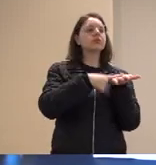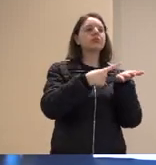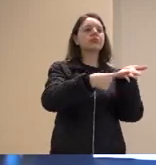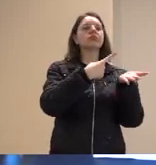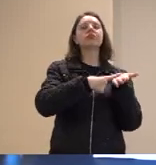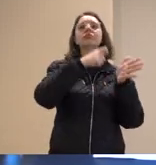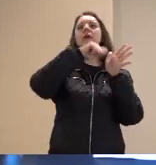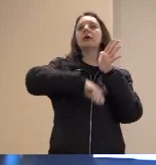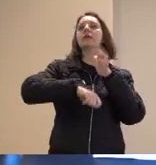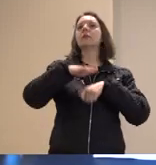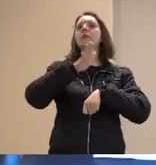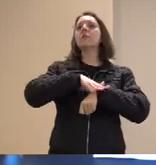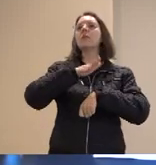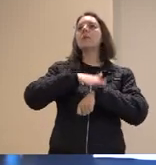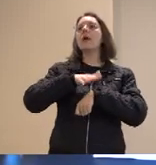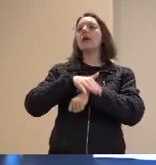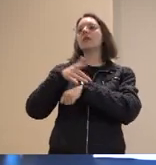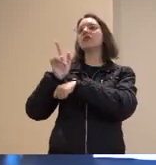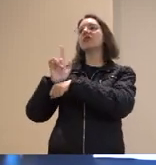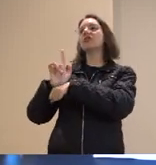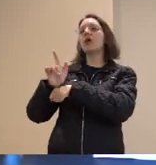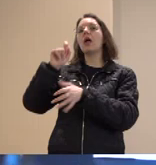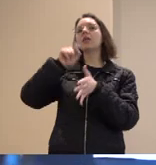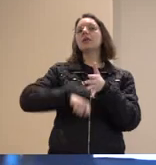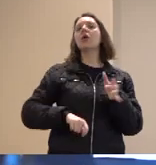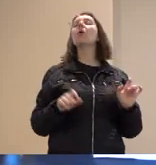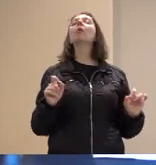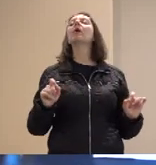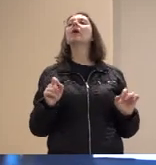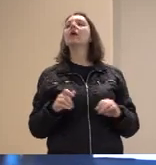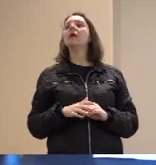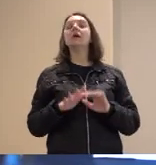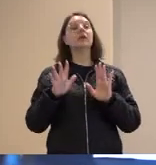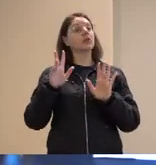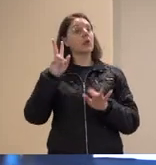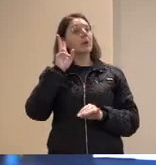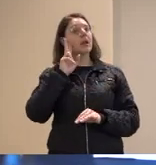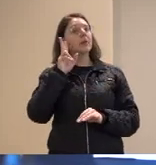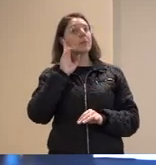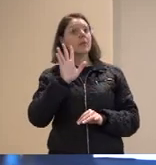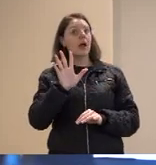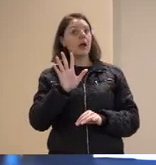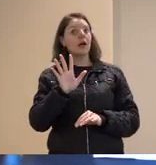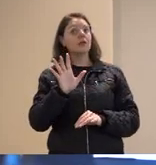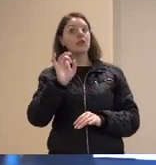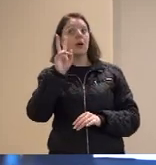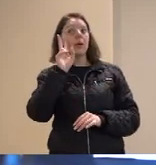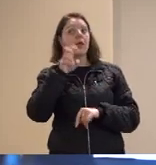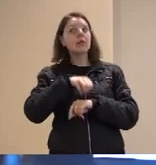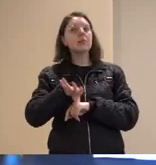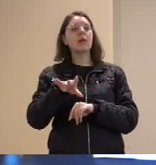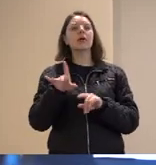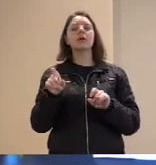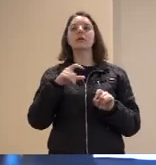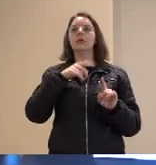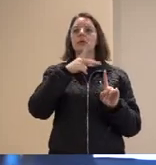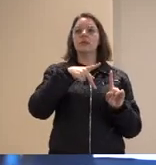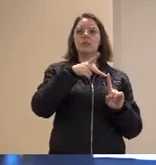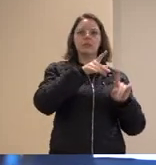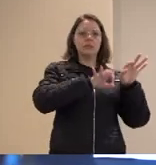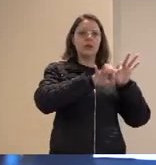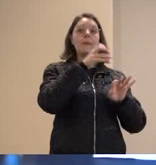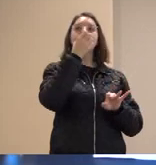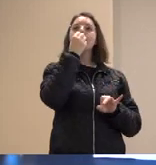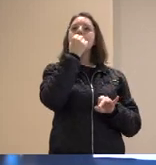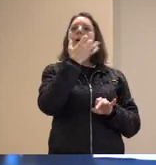assumidos nesse momento pelos gestores? Só para lembrar, né? Foi elaborado o plano com bom